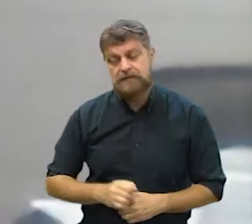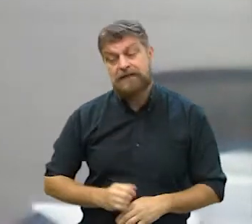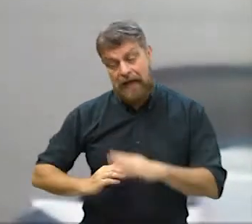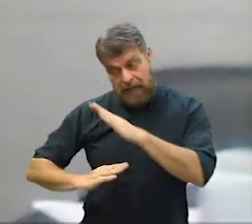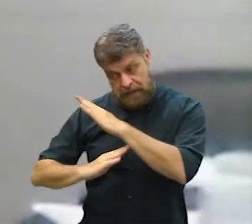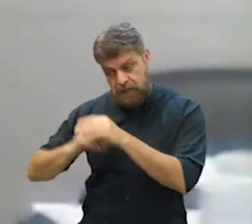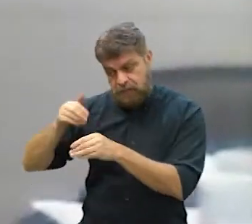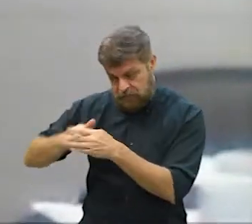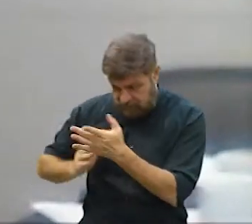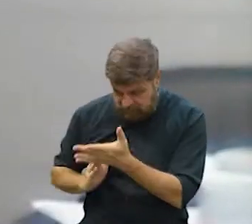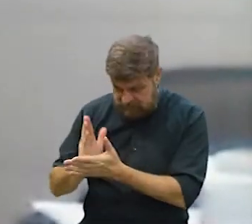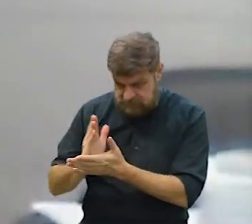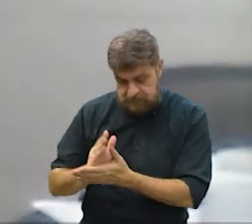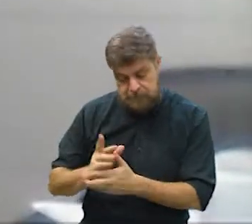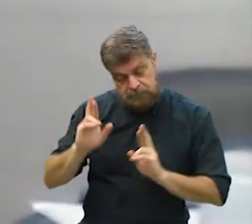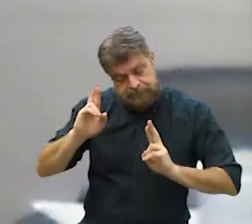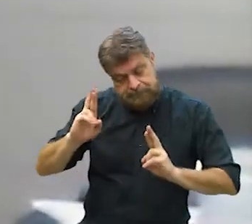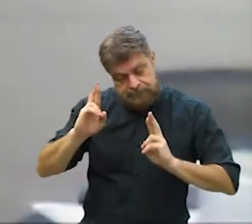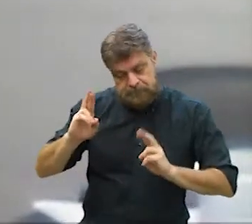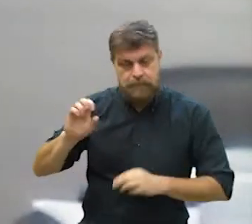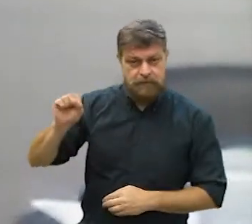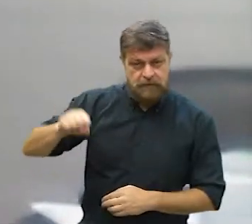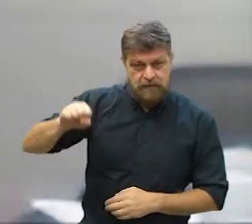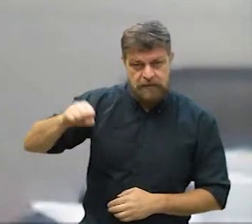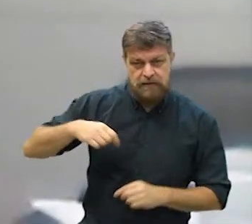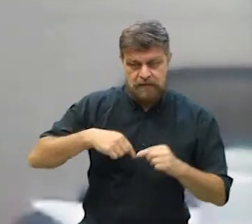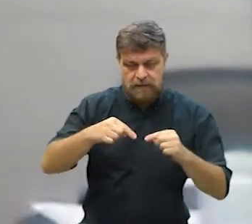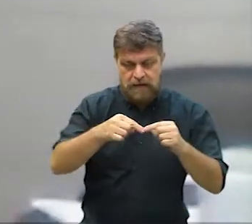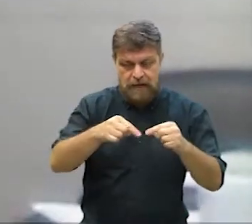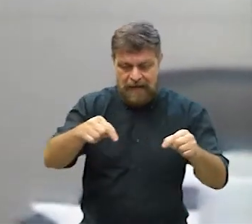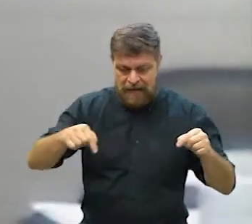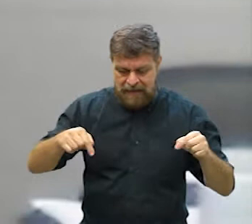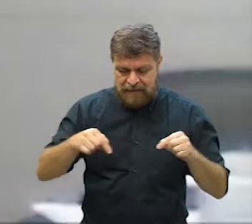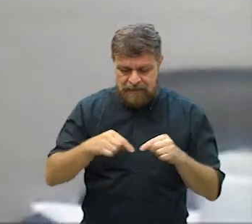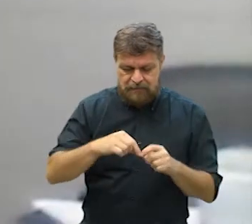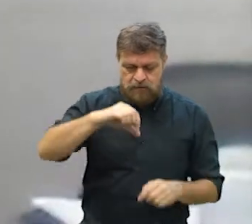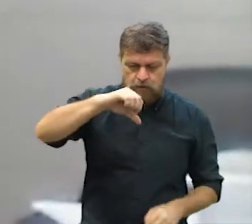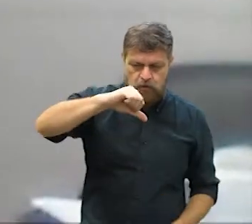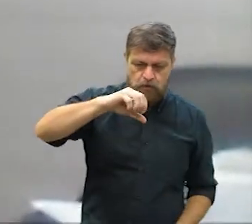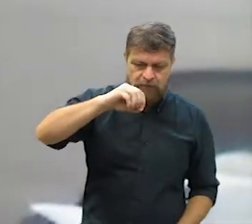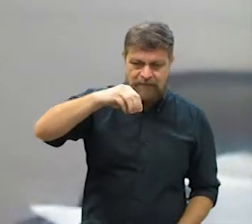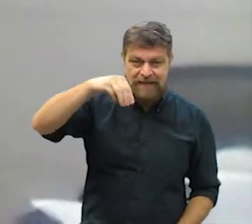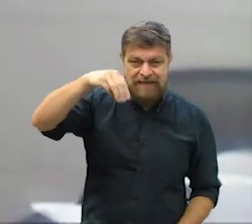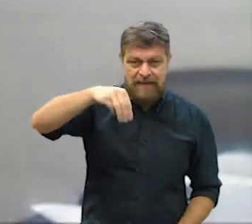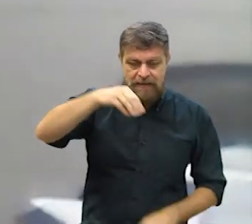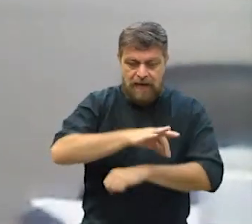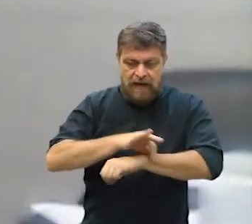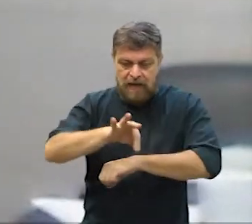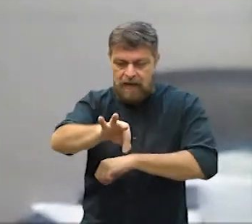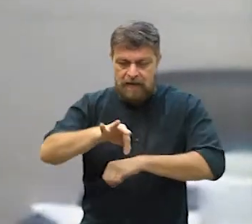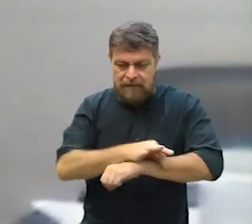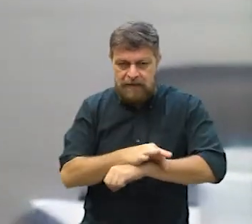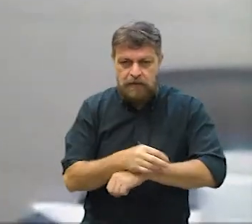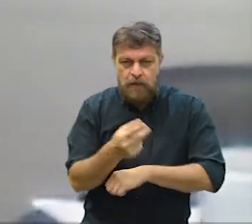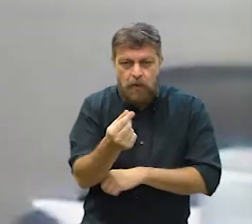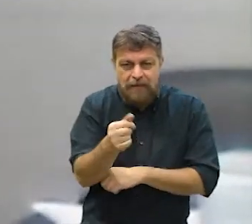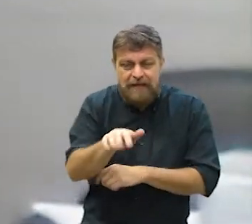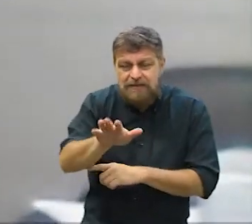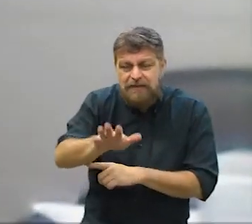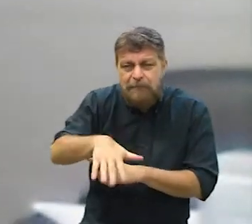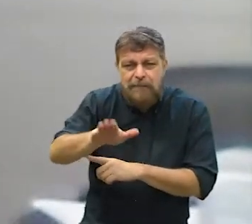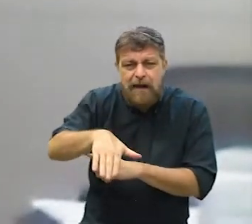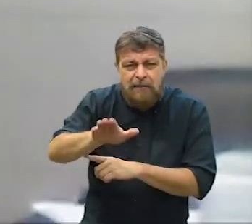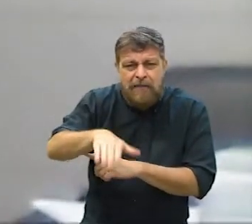permitido, claro que se a Câmara aprovar, eu acredito que sim, terrenos de 90 metros, né? Isso vai cair o preço,